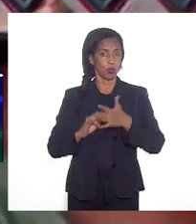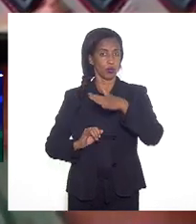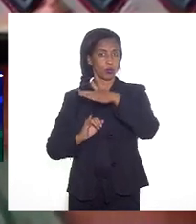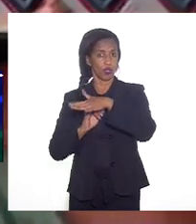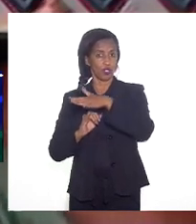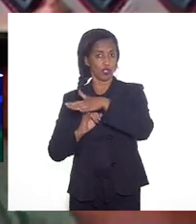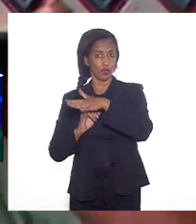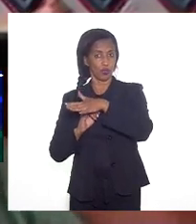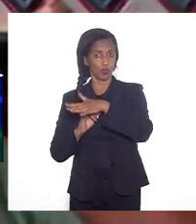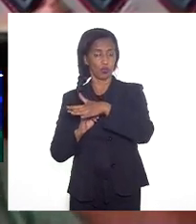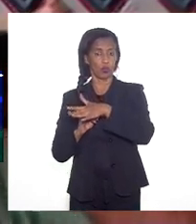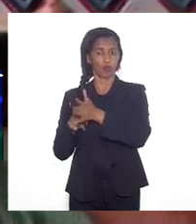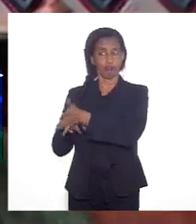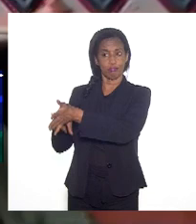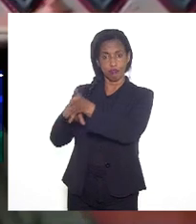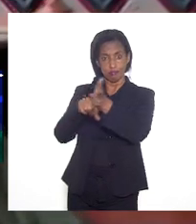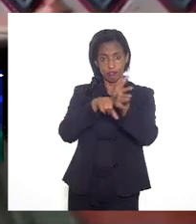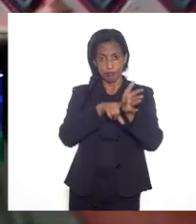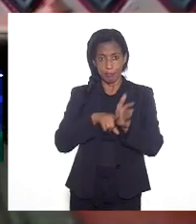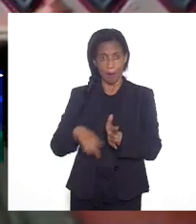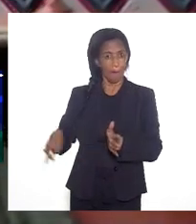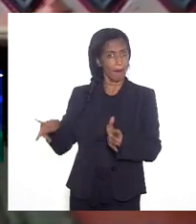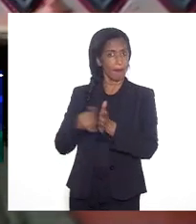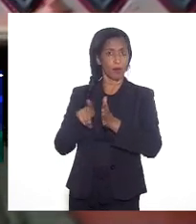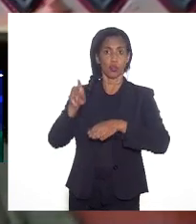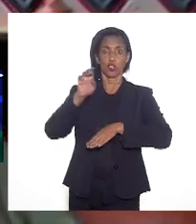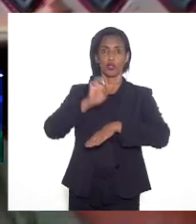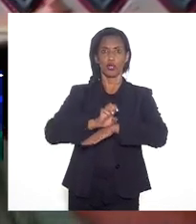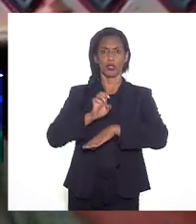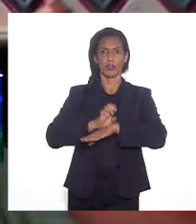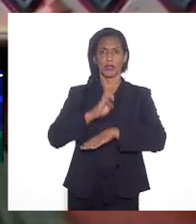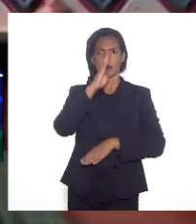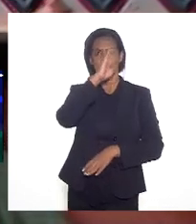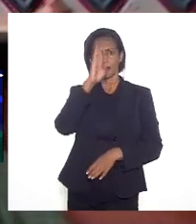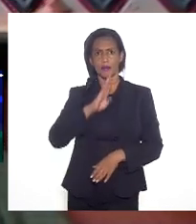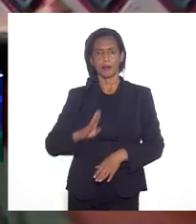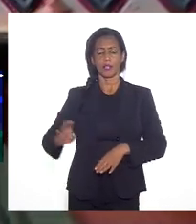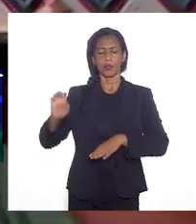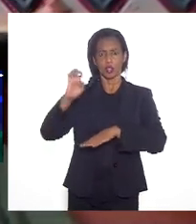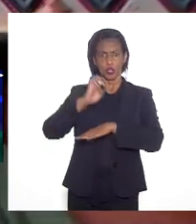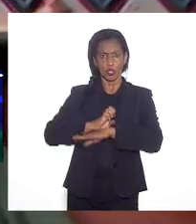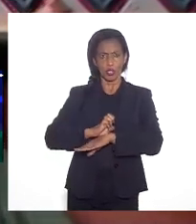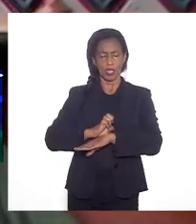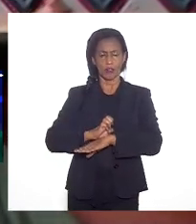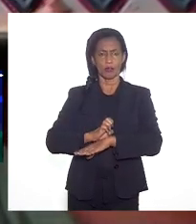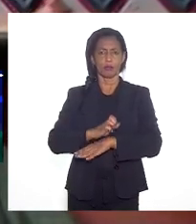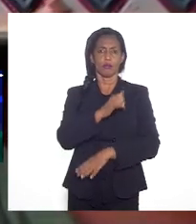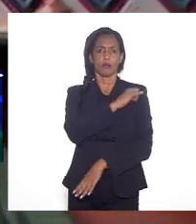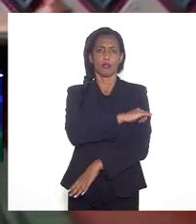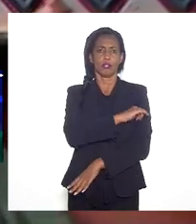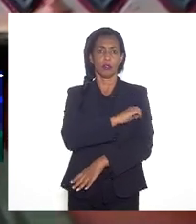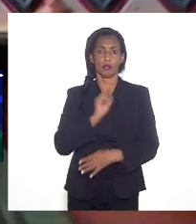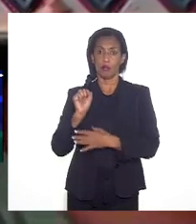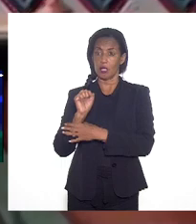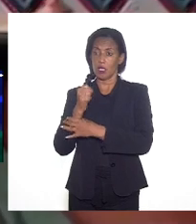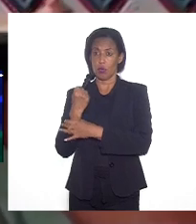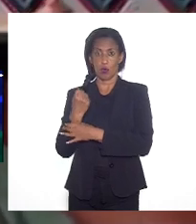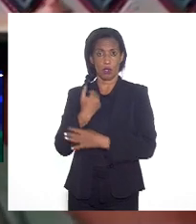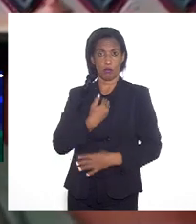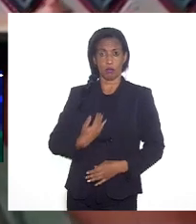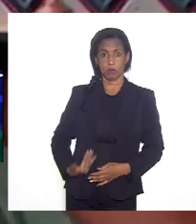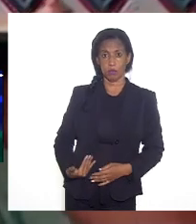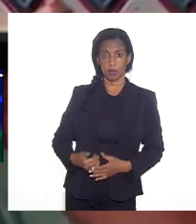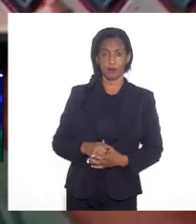de pesquisa do Estado brasileiro, né? E do Estado do Rio de Janeiro, o próprio Instituto de Segurança Pública.